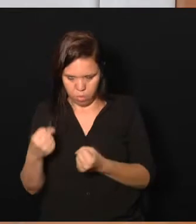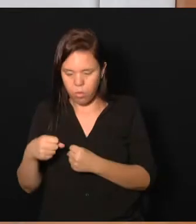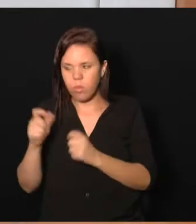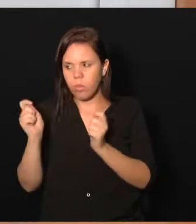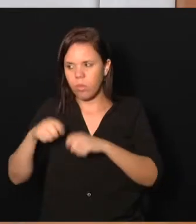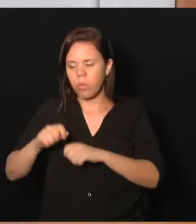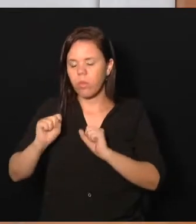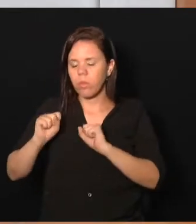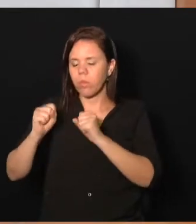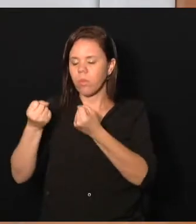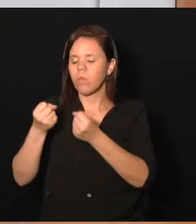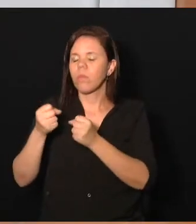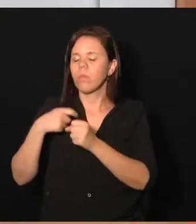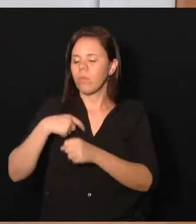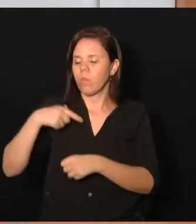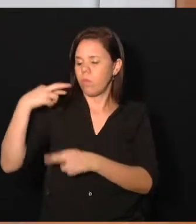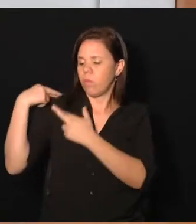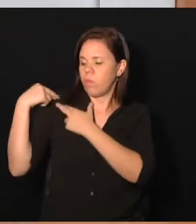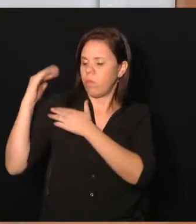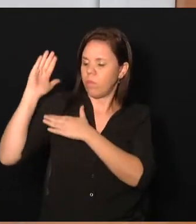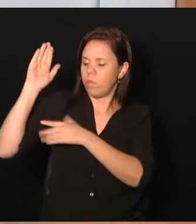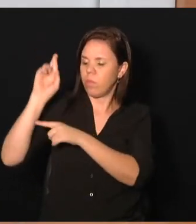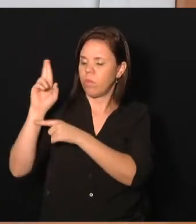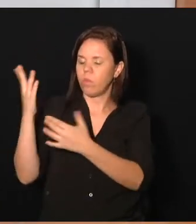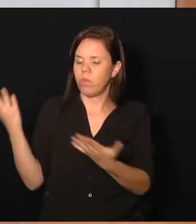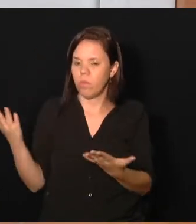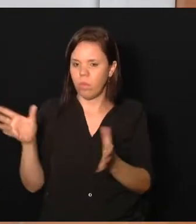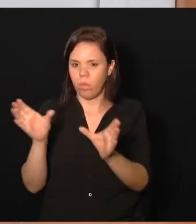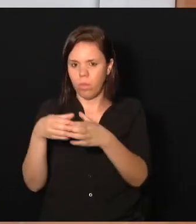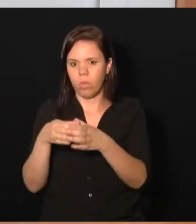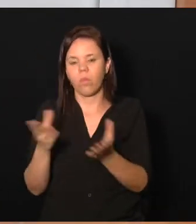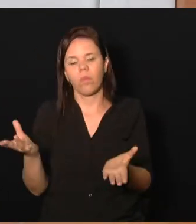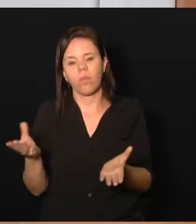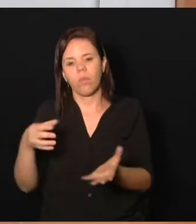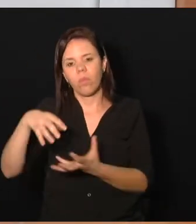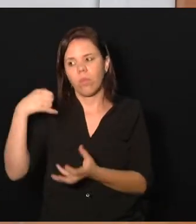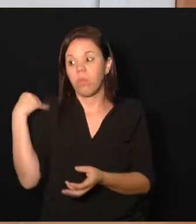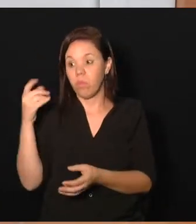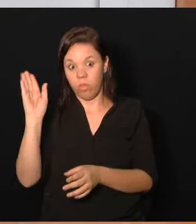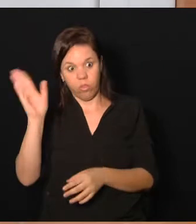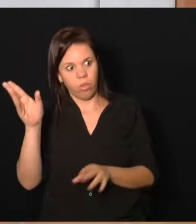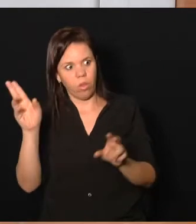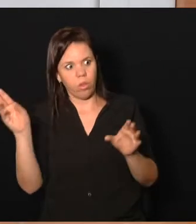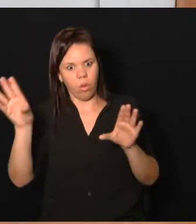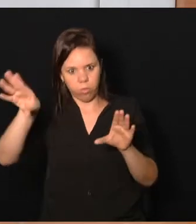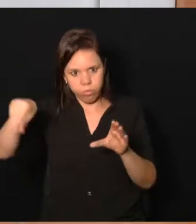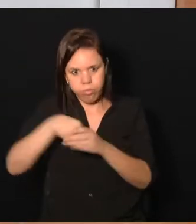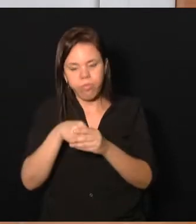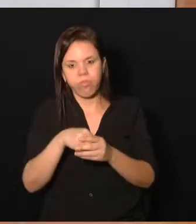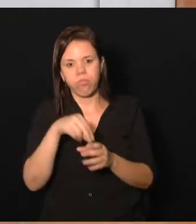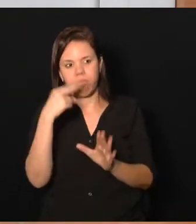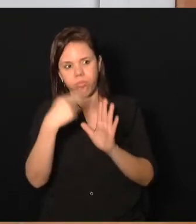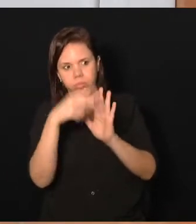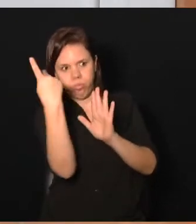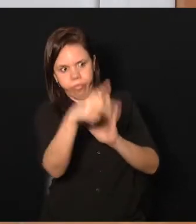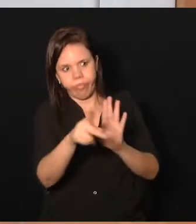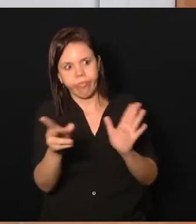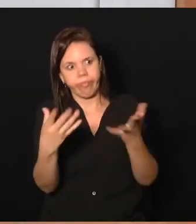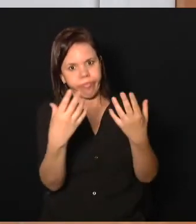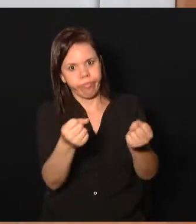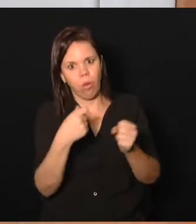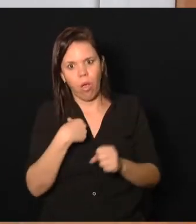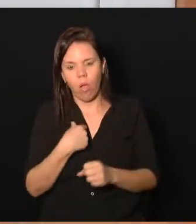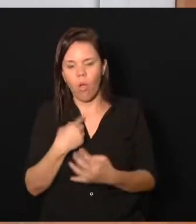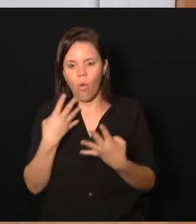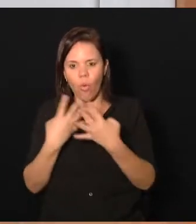a possibilidade de presidir essa comissão? Claro, você está nomeado amanhã. Depois que eu fui nomeado, confesso que